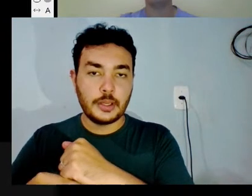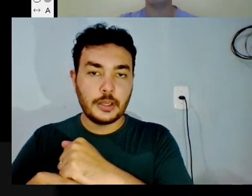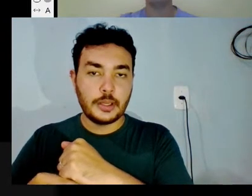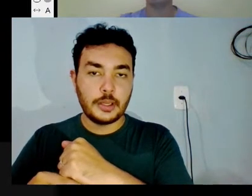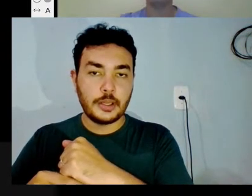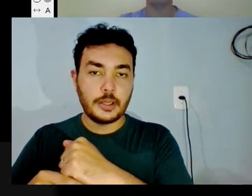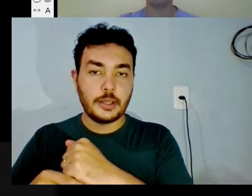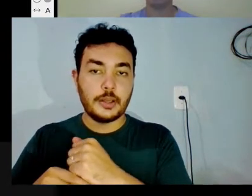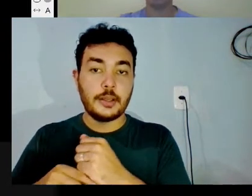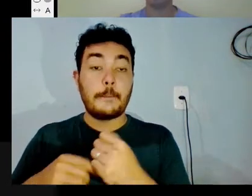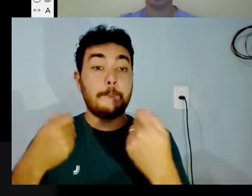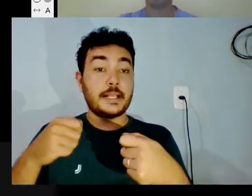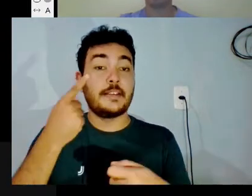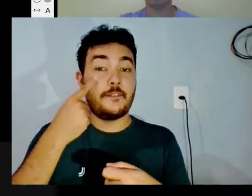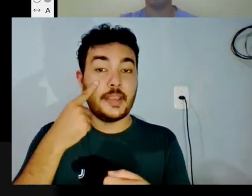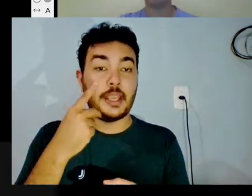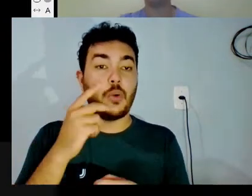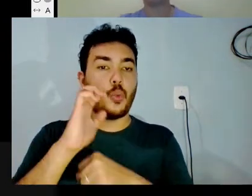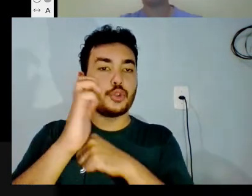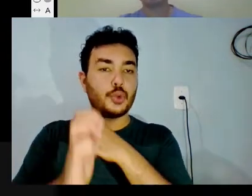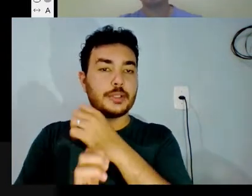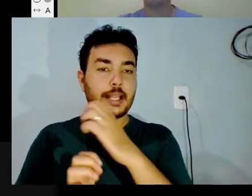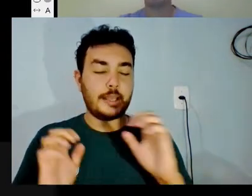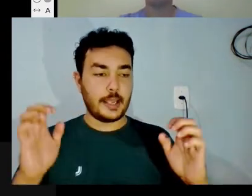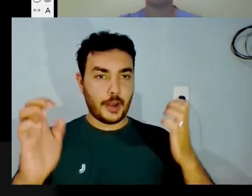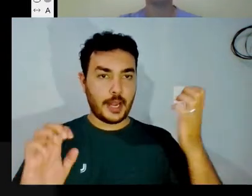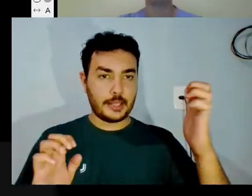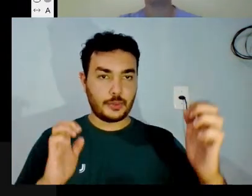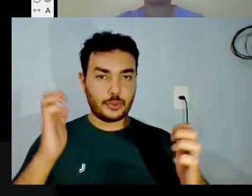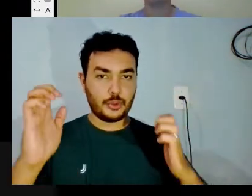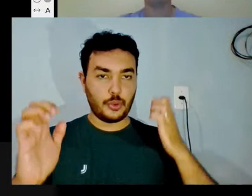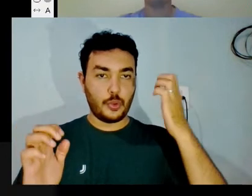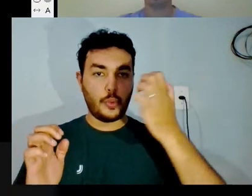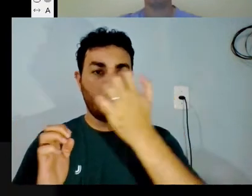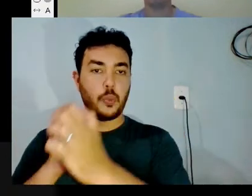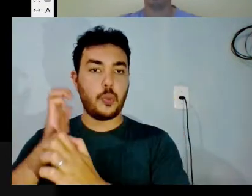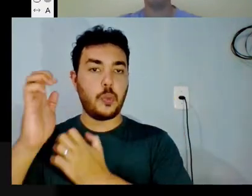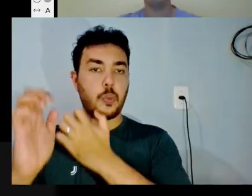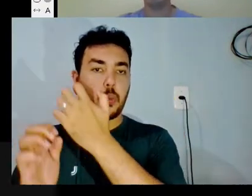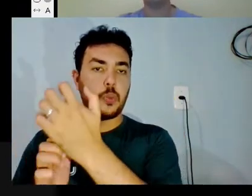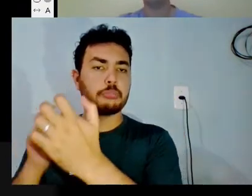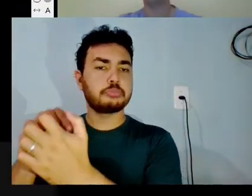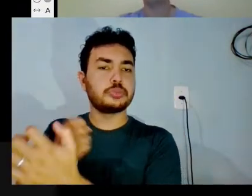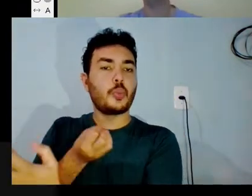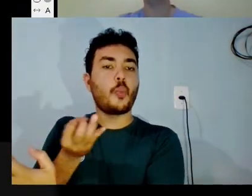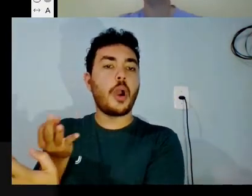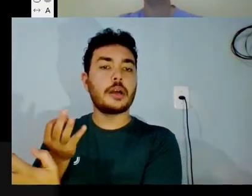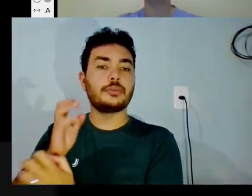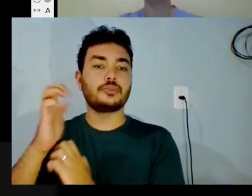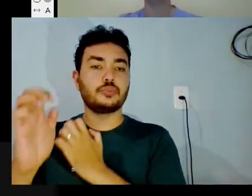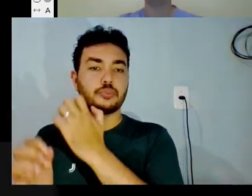esse efeito tem que acontecer no átomo B também. Então, ó, o elétron 1 ocupando o átomo B, ao mesmo tempo